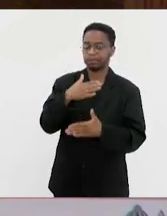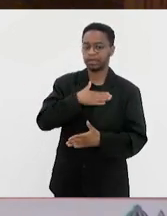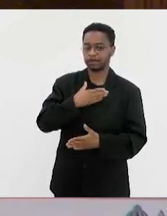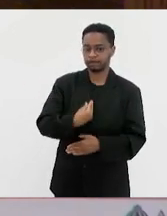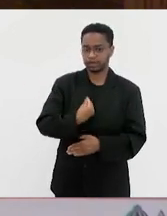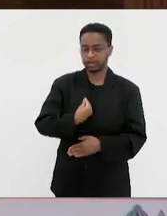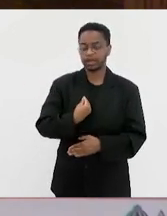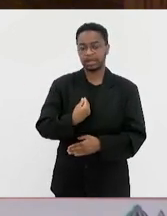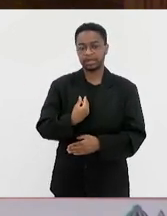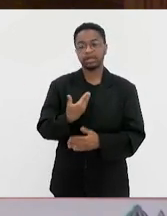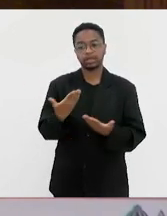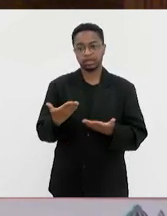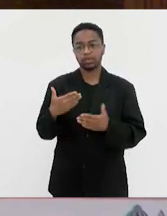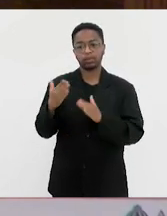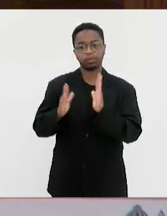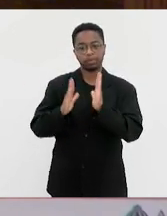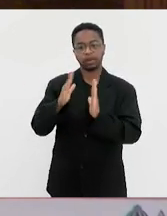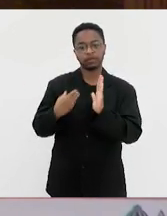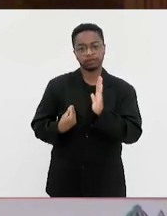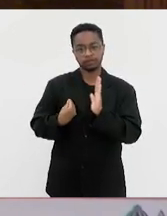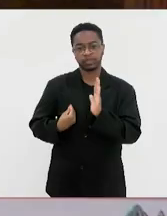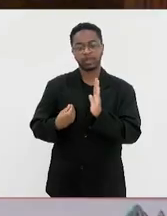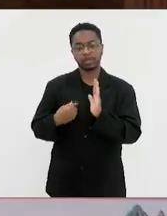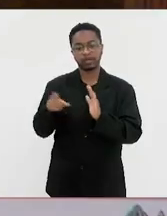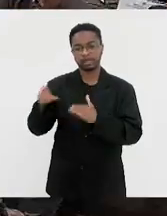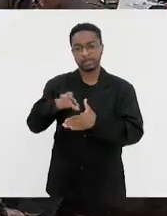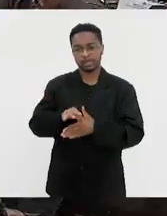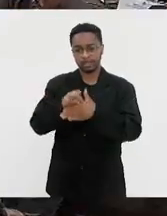liderança é sua e nós agradecemos. Um beijo.